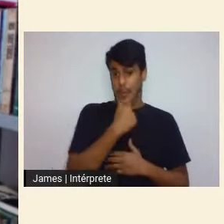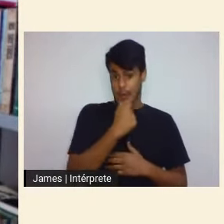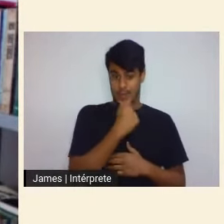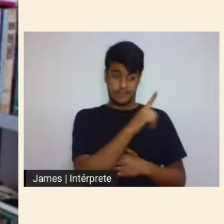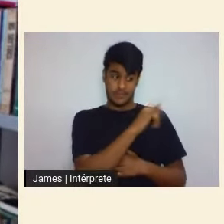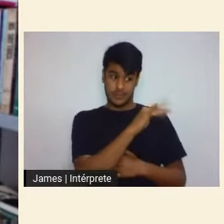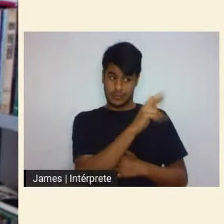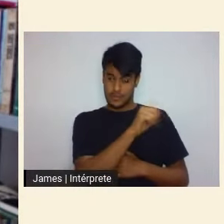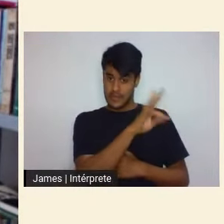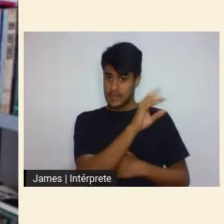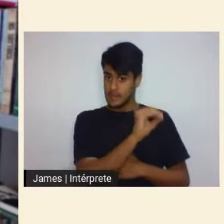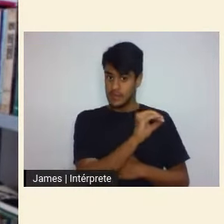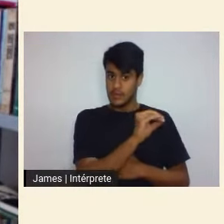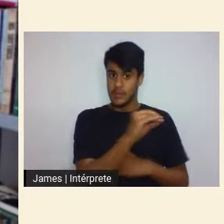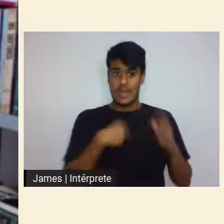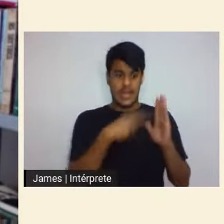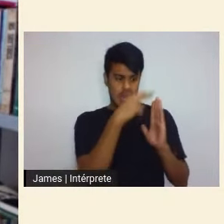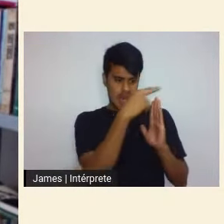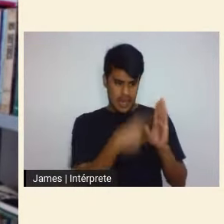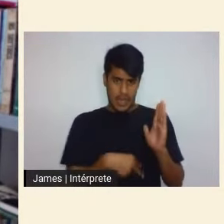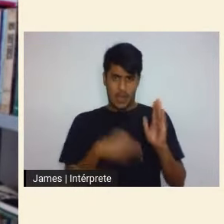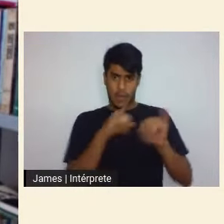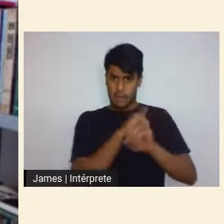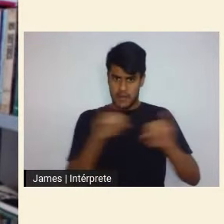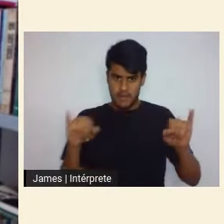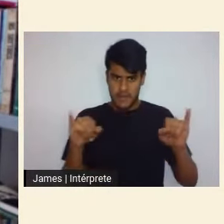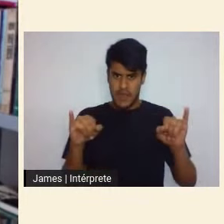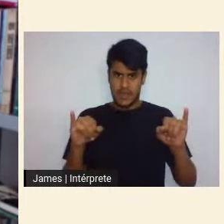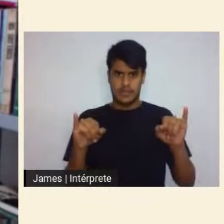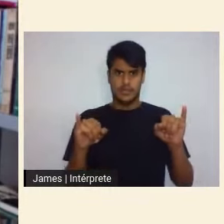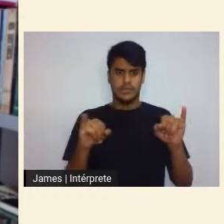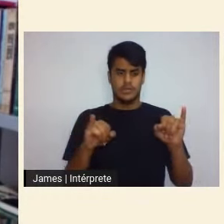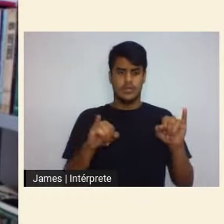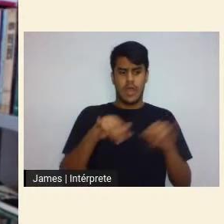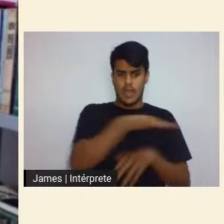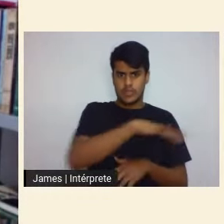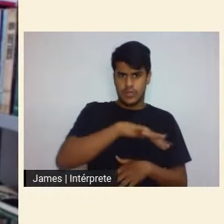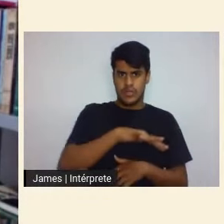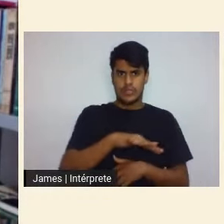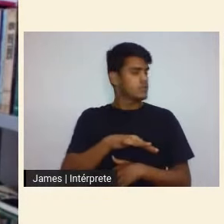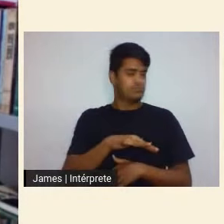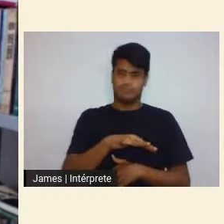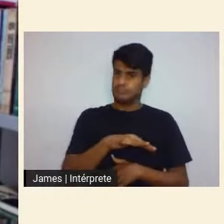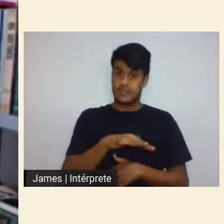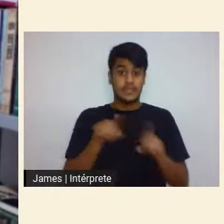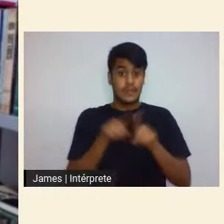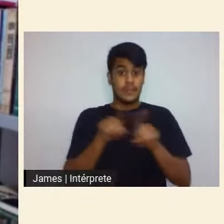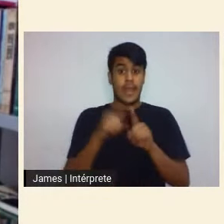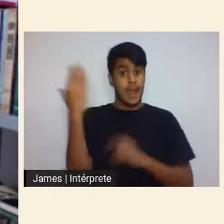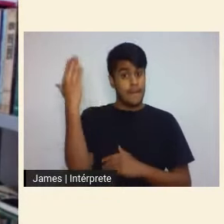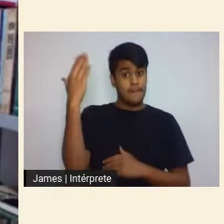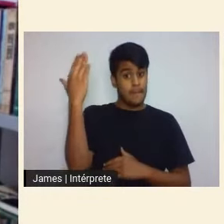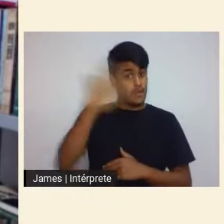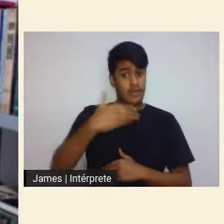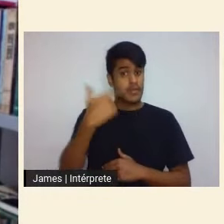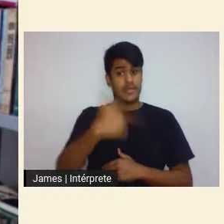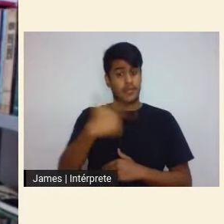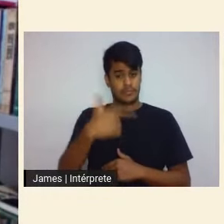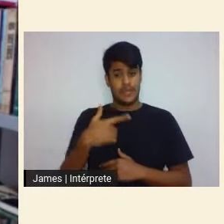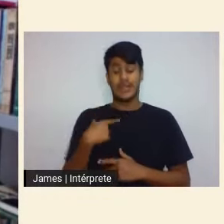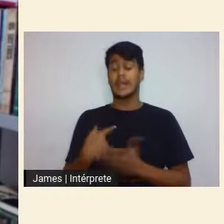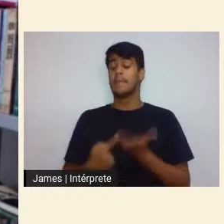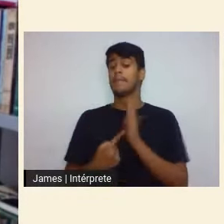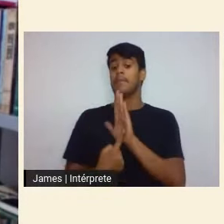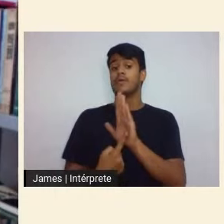lê nenhum manifesto regionalista e nenhum manifesto regionalista é aprovado. Ele apresenta um texto que se chama